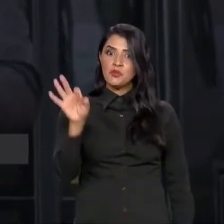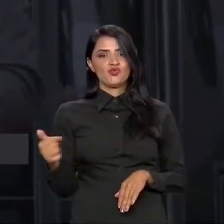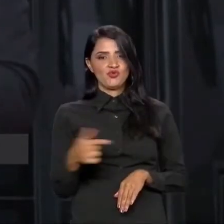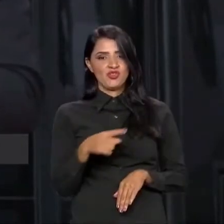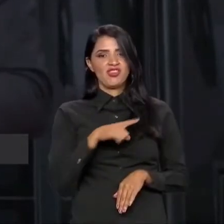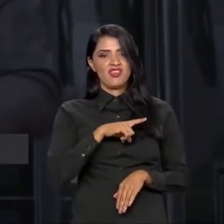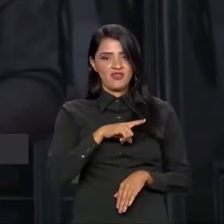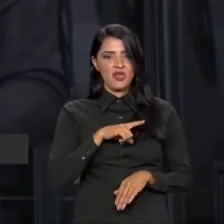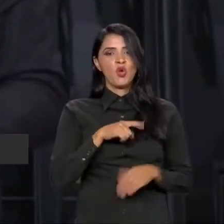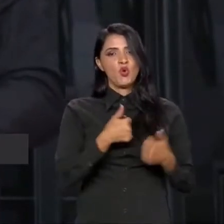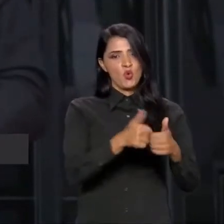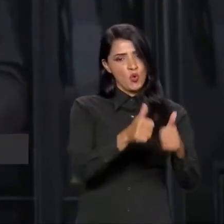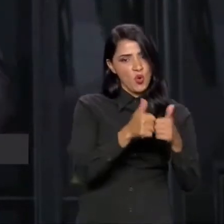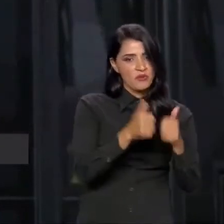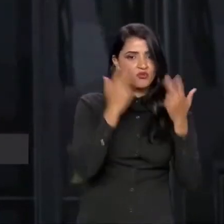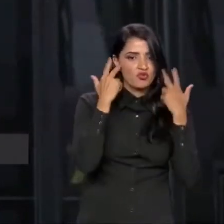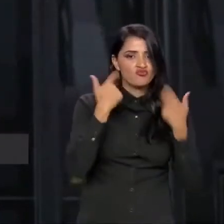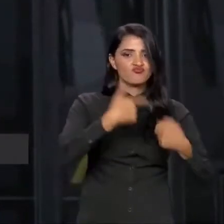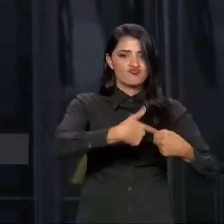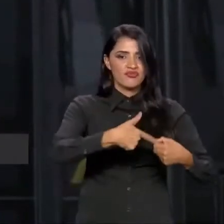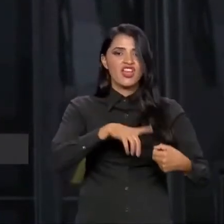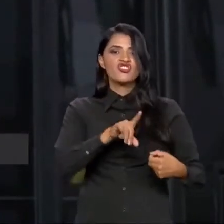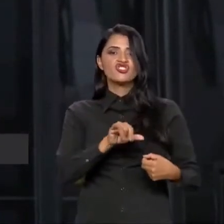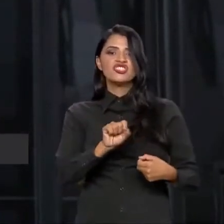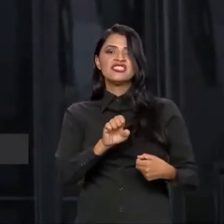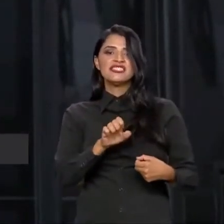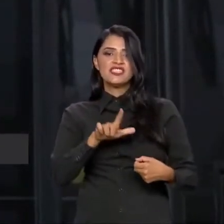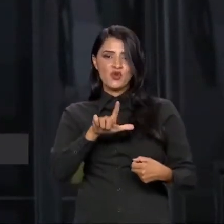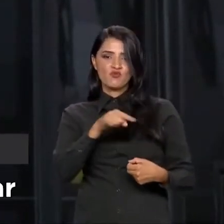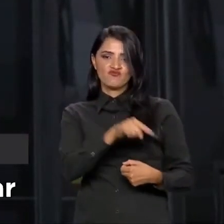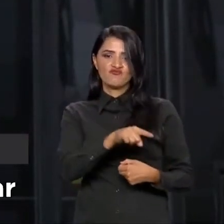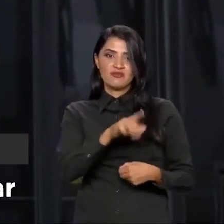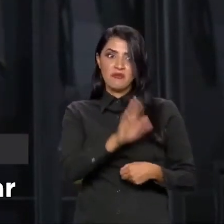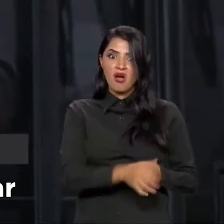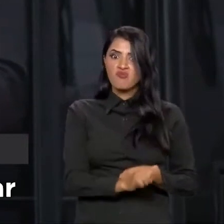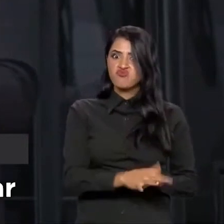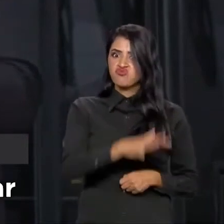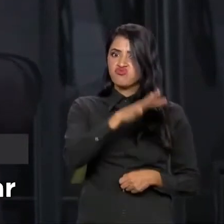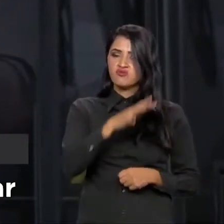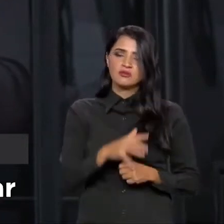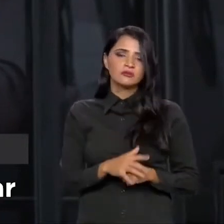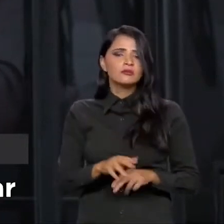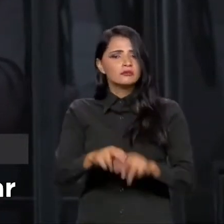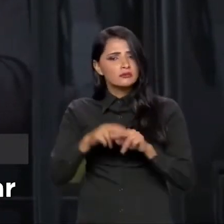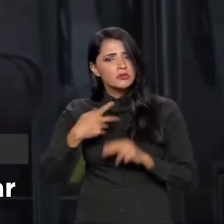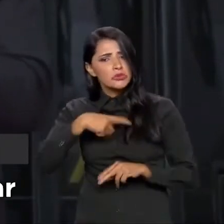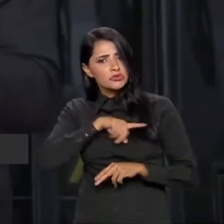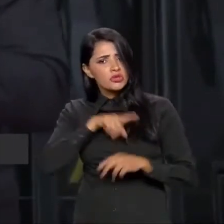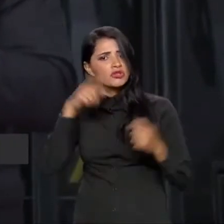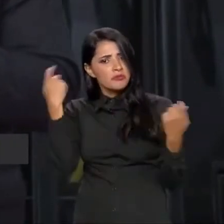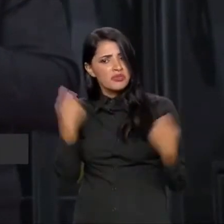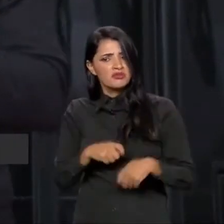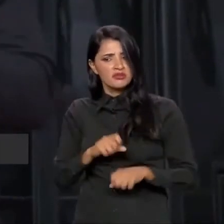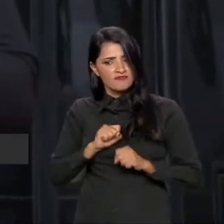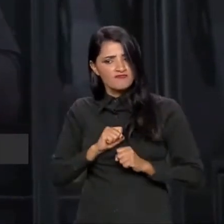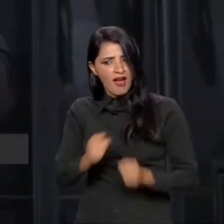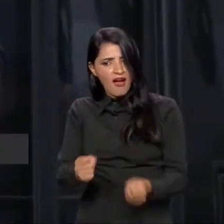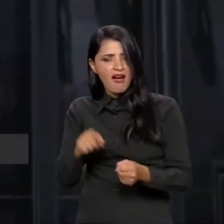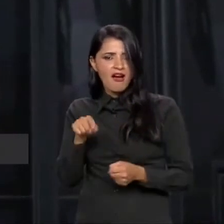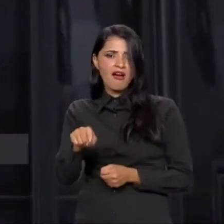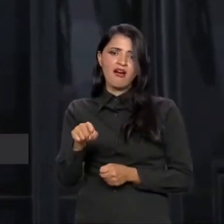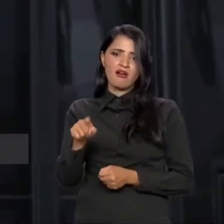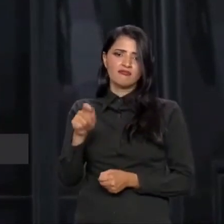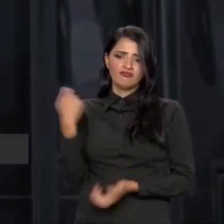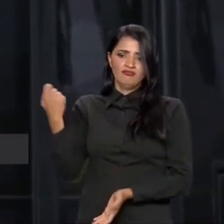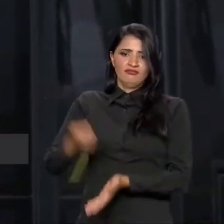a menos que o ônibus normal a diesel. Por isso é que a gente tem que apostar numa